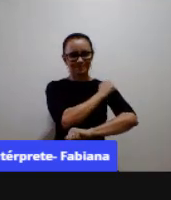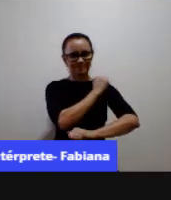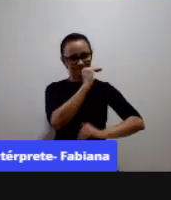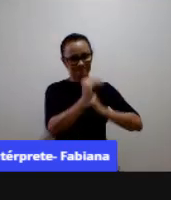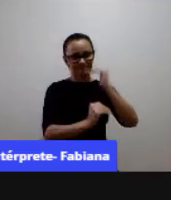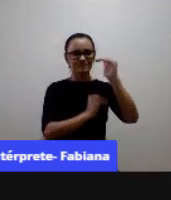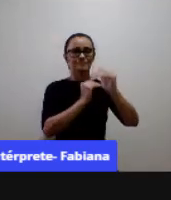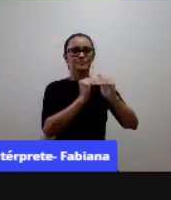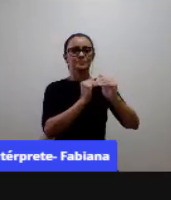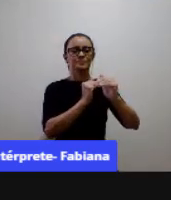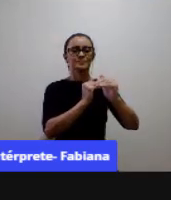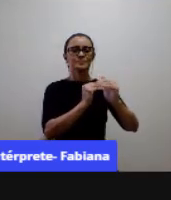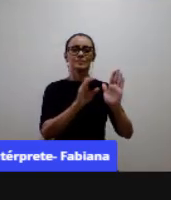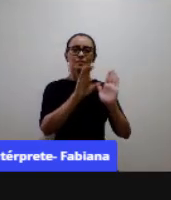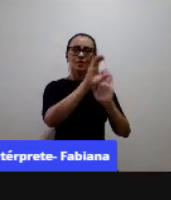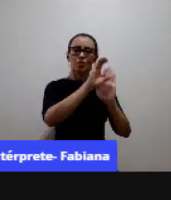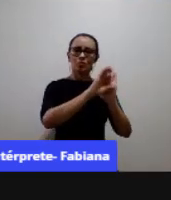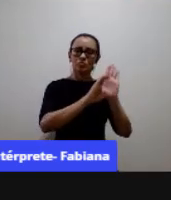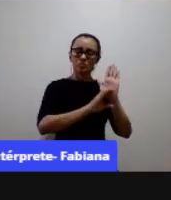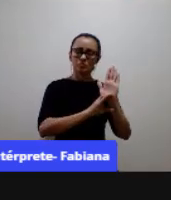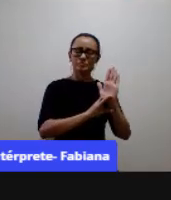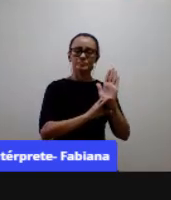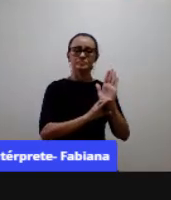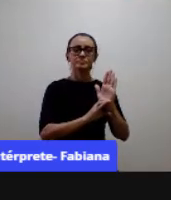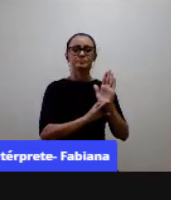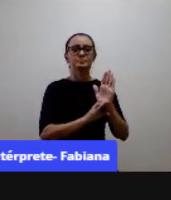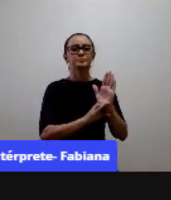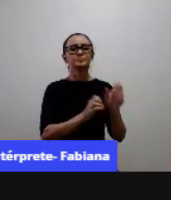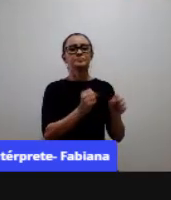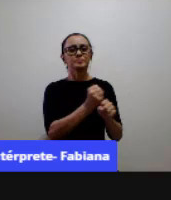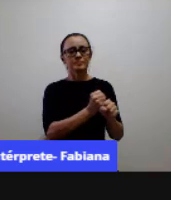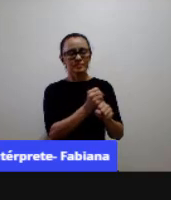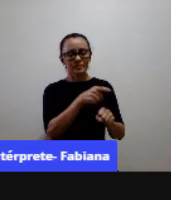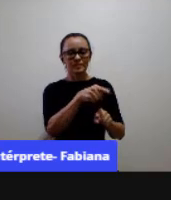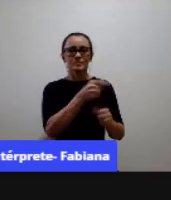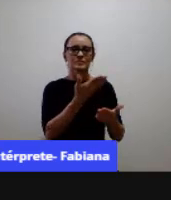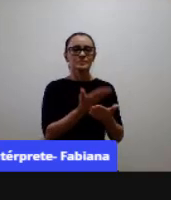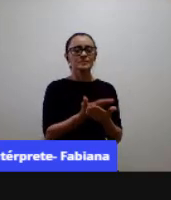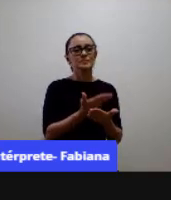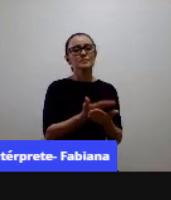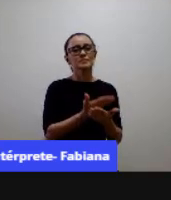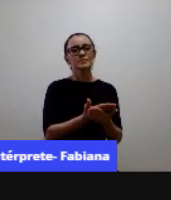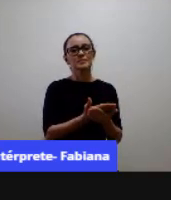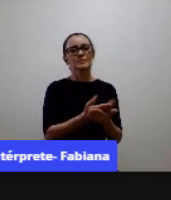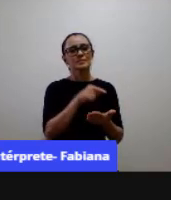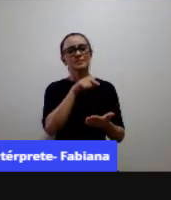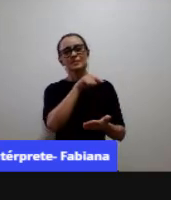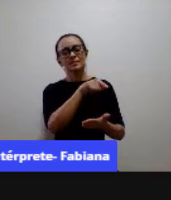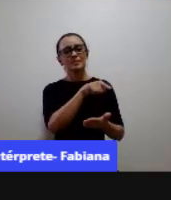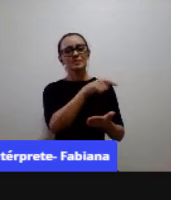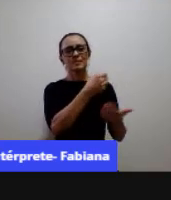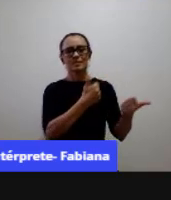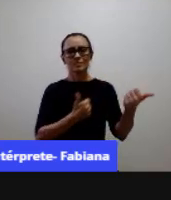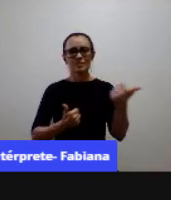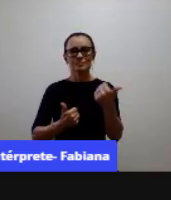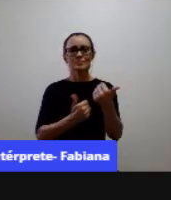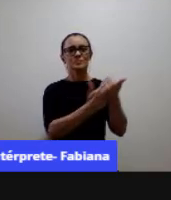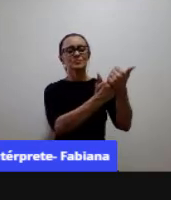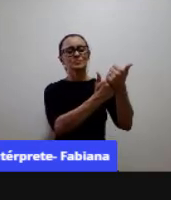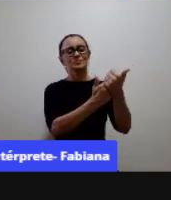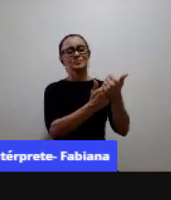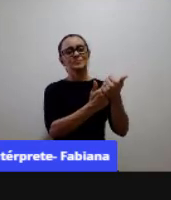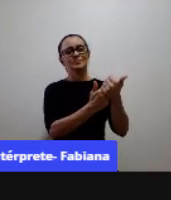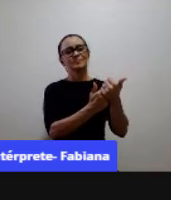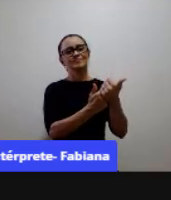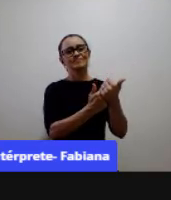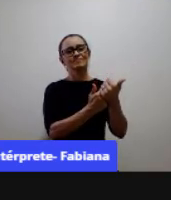conteúdo desse ano em que esse aluno está inserido, ele é um mecanismo para desenvolver as habilidades que